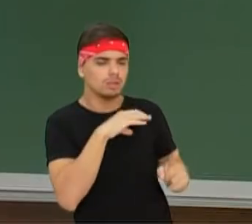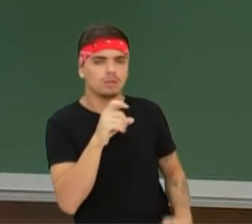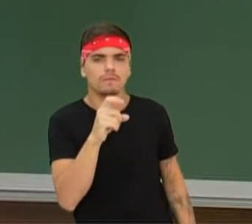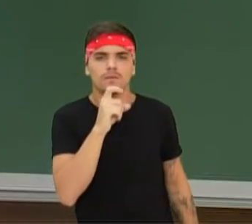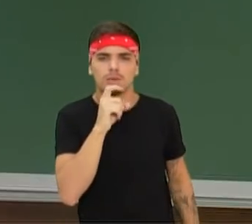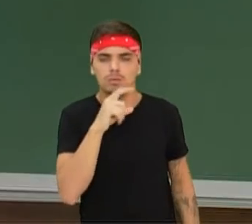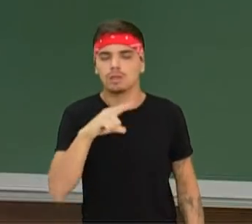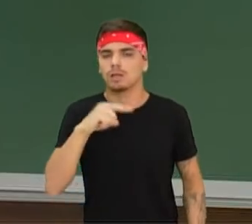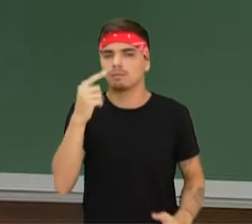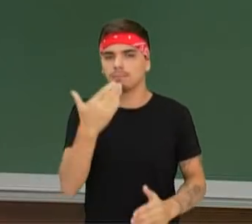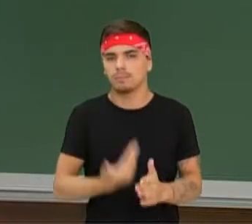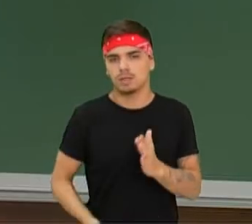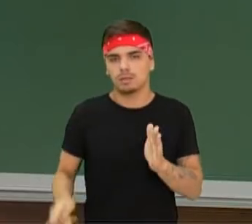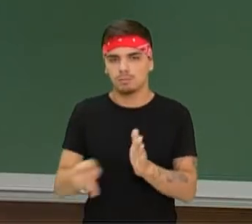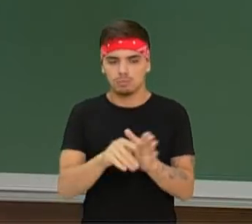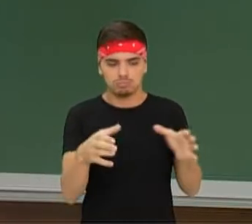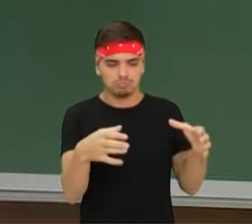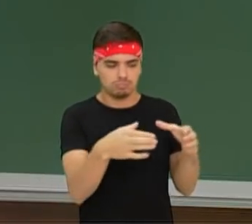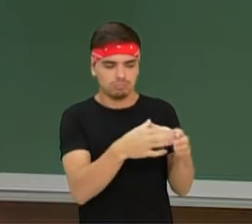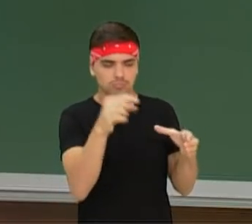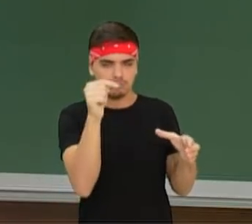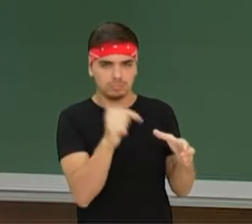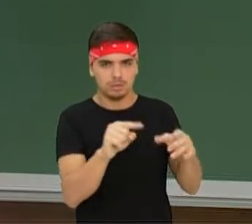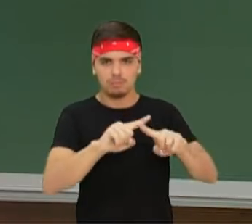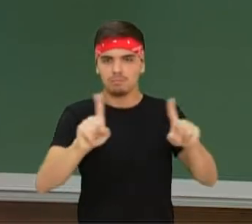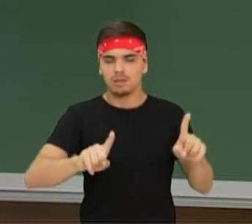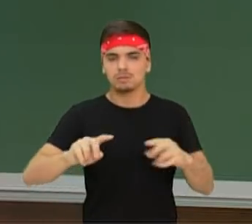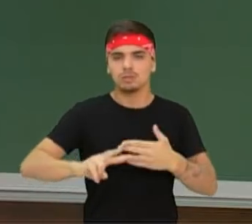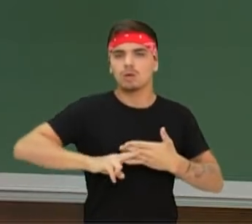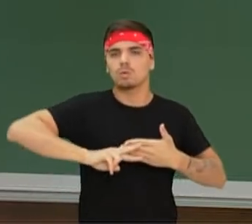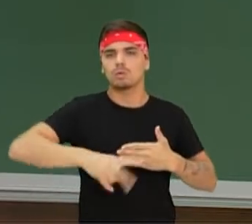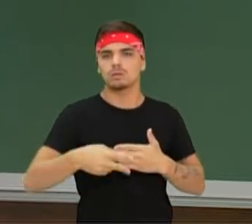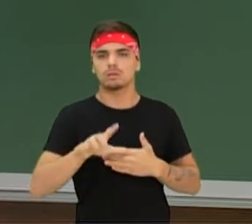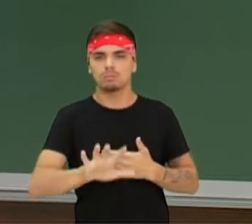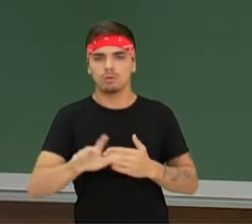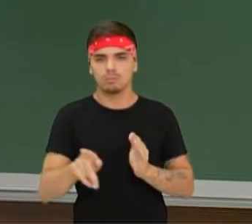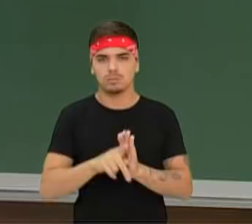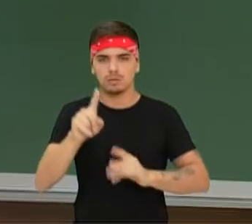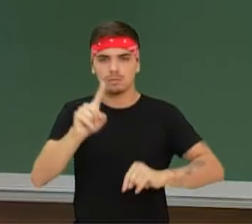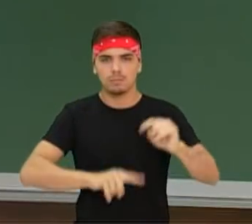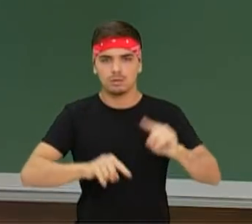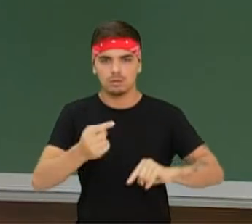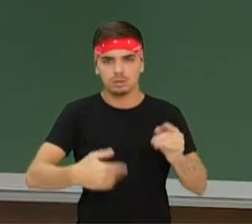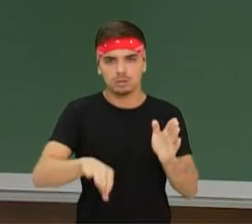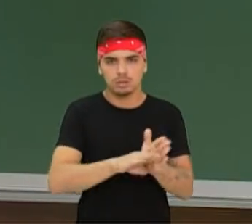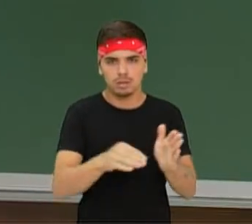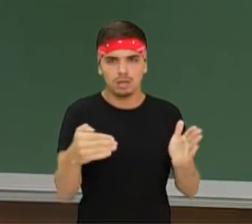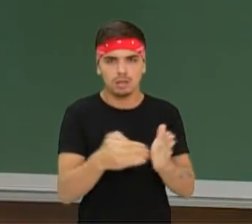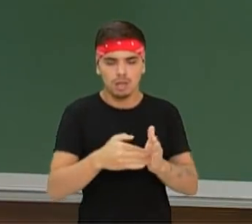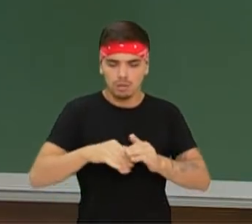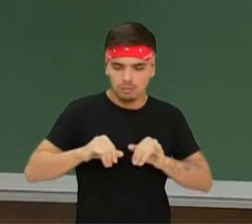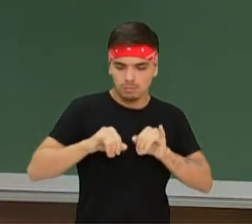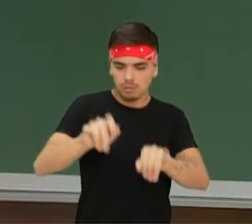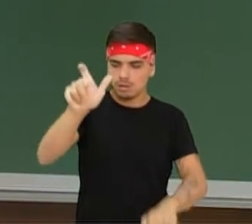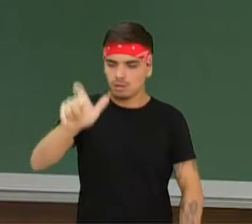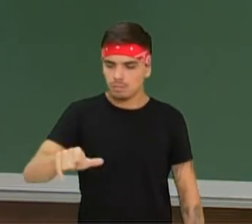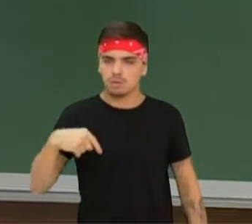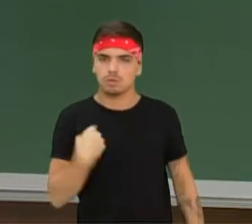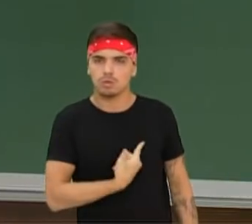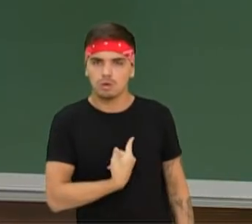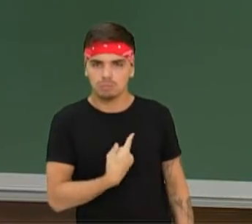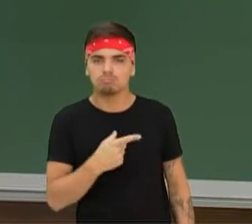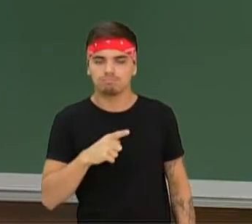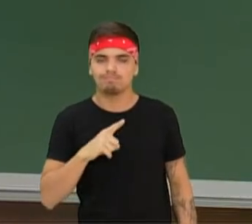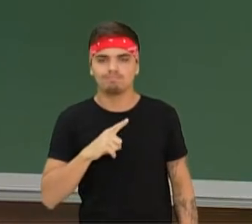perda para aquele setor. E, consequentemente, quando esse produto, né, chegar até o consumidor, até nós, ele